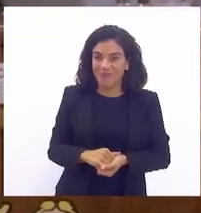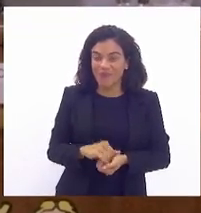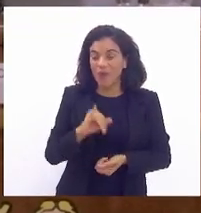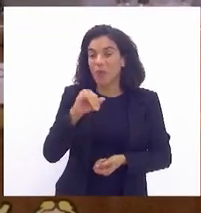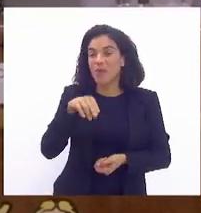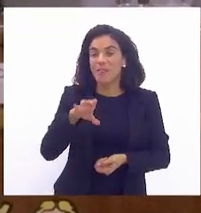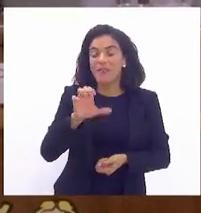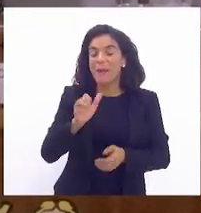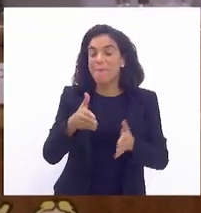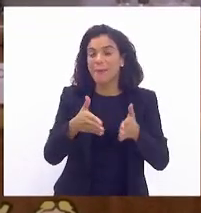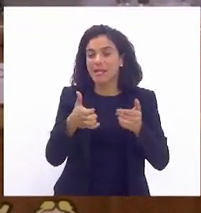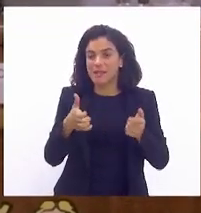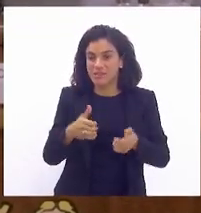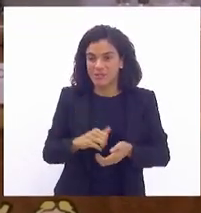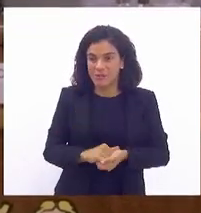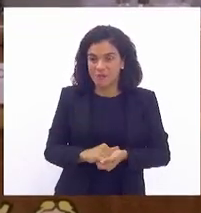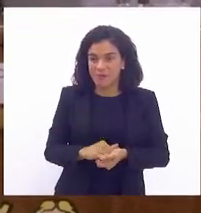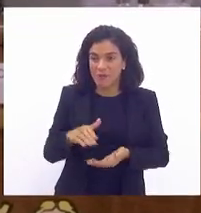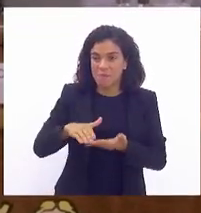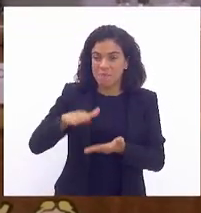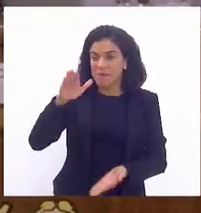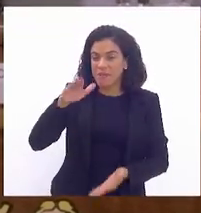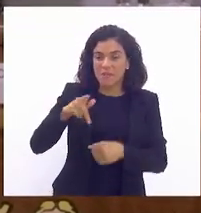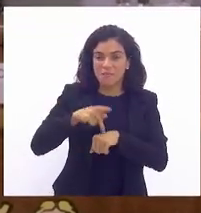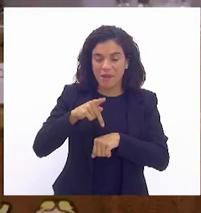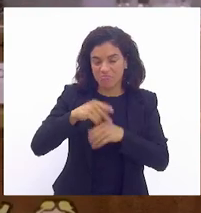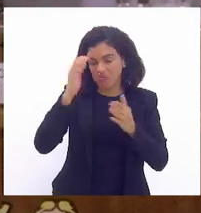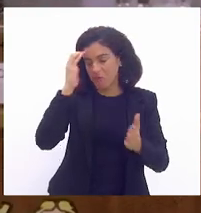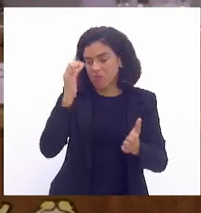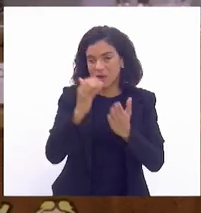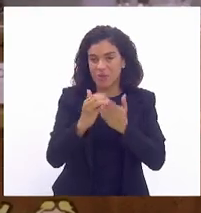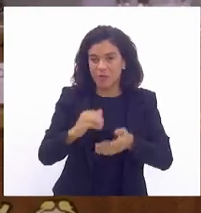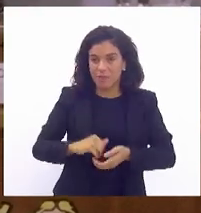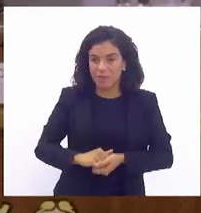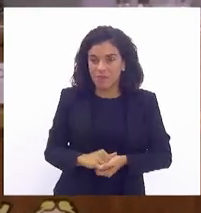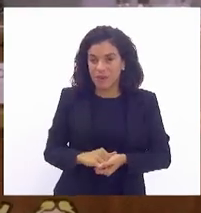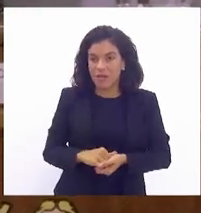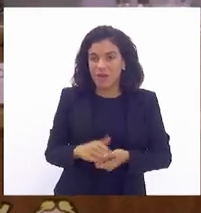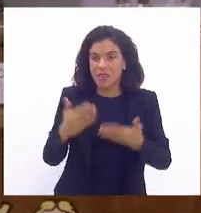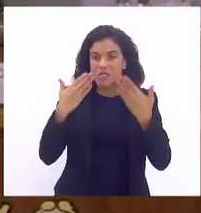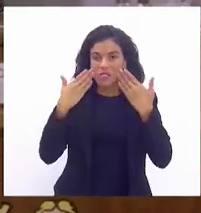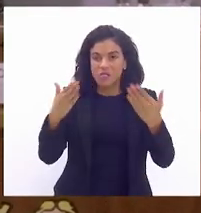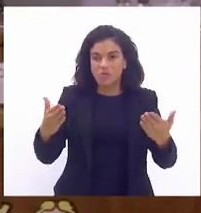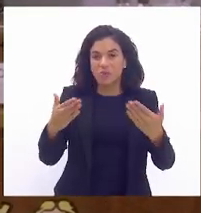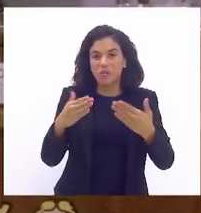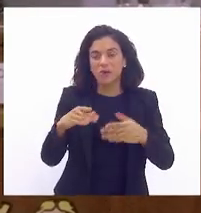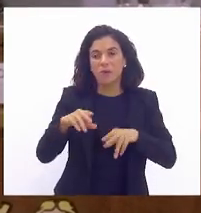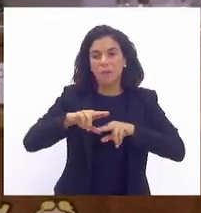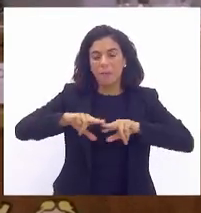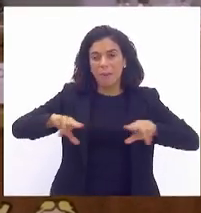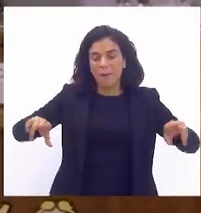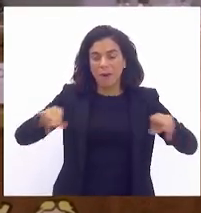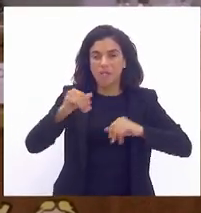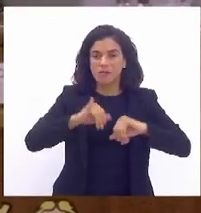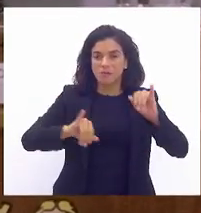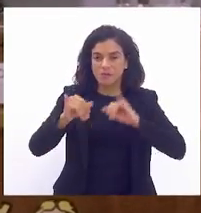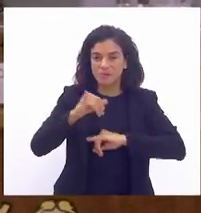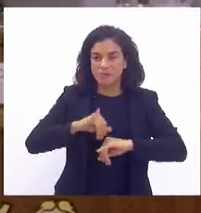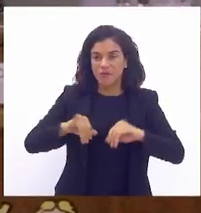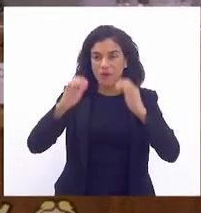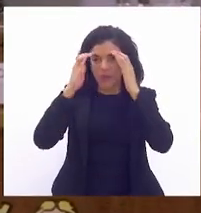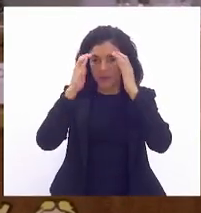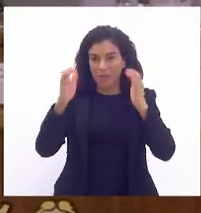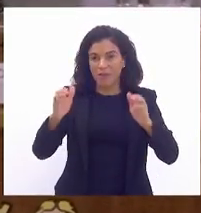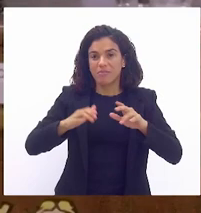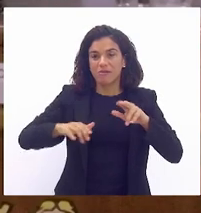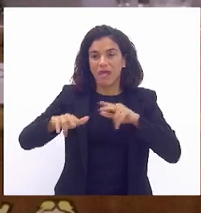pede? Pilha de calcário, tal, cumprido. Disposição de um coque de diferentes especificações, cumprido. Reincidência da violação da variável